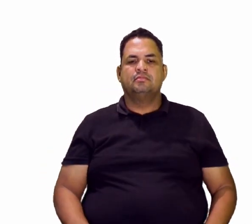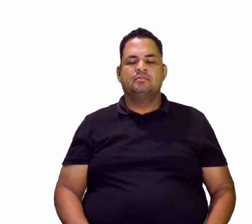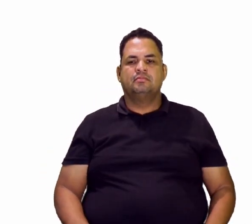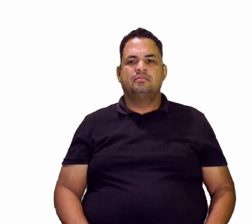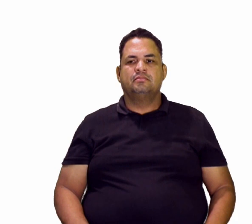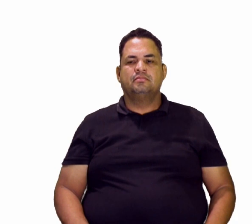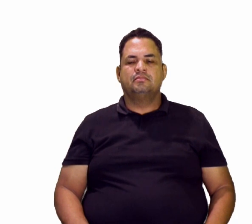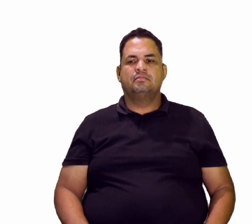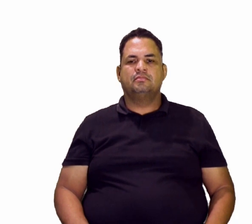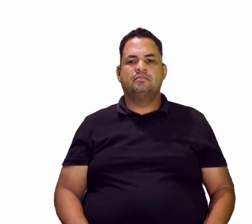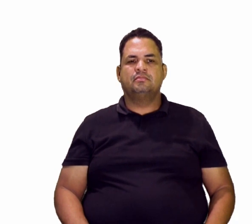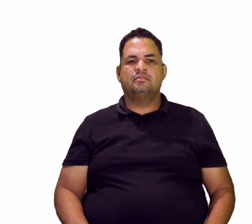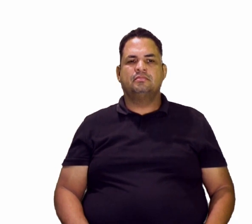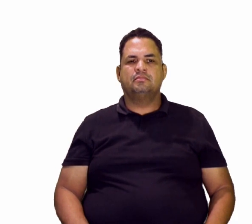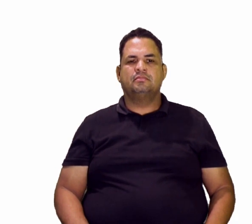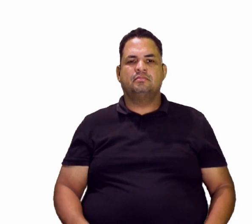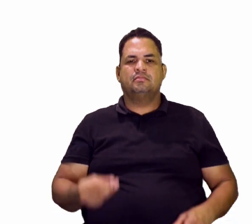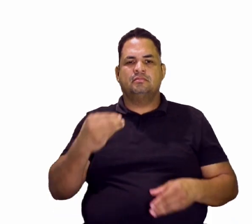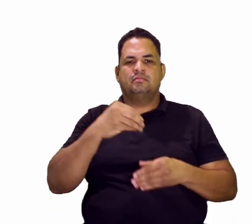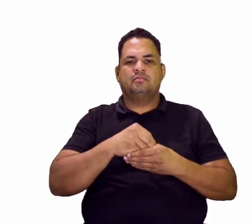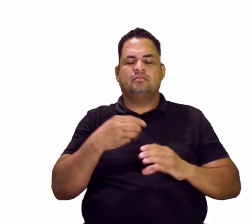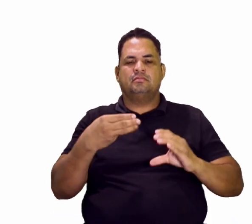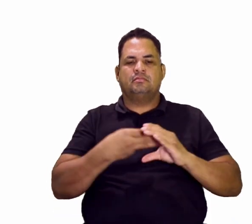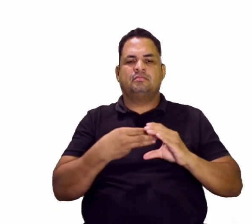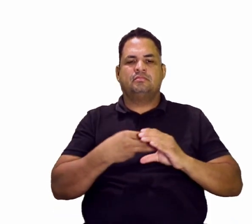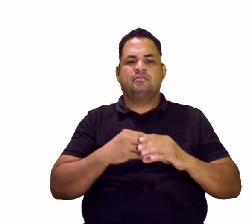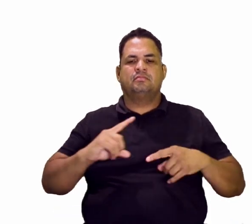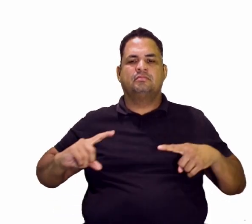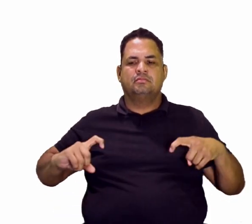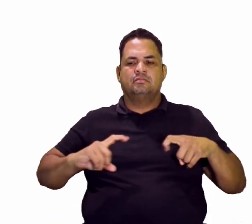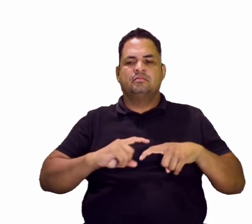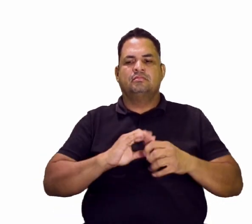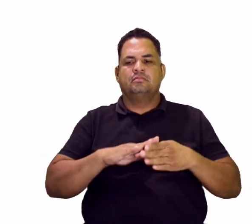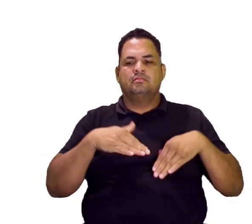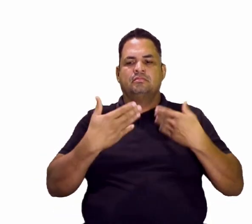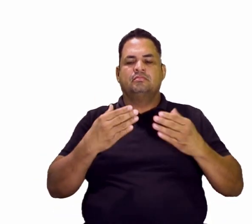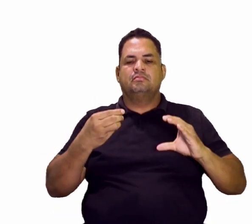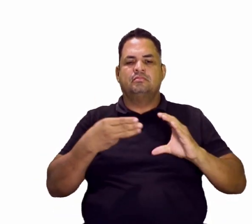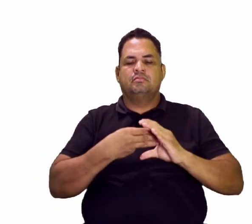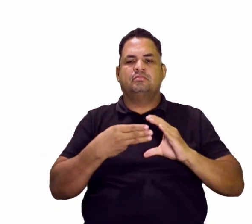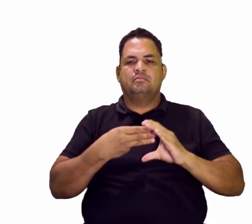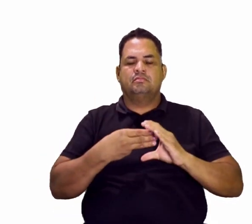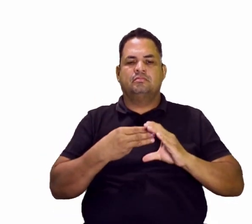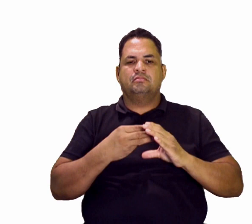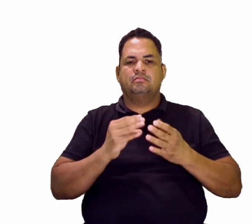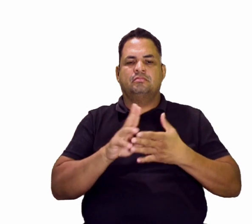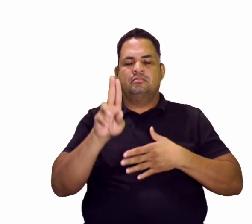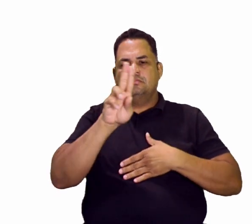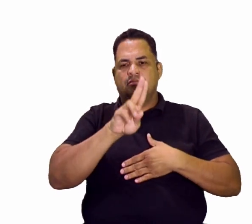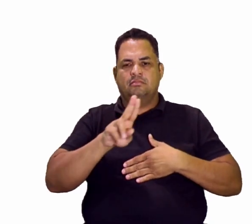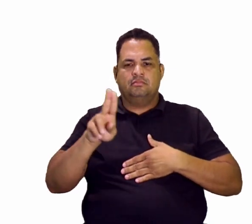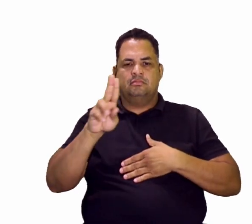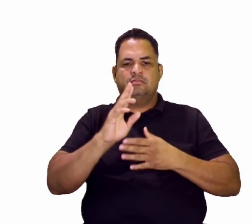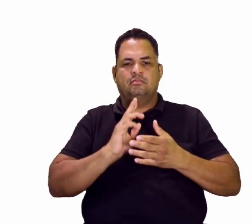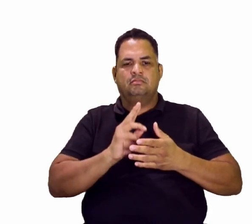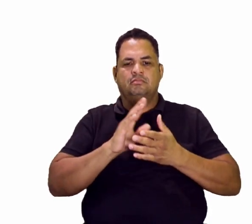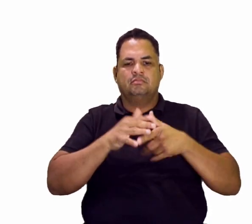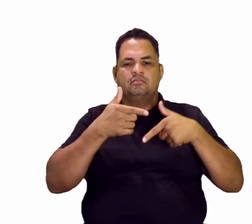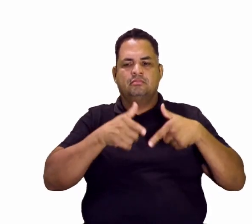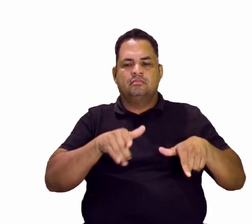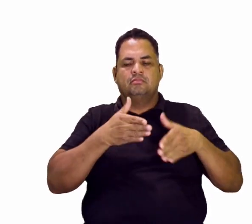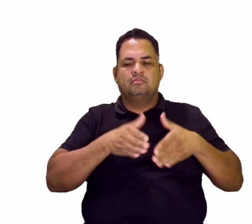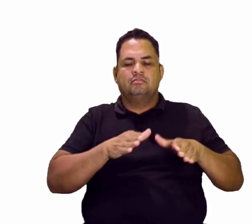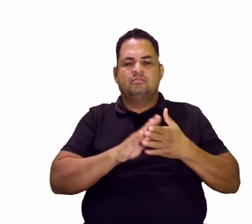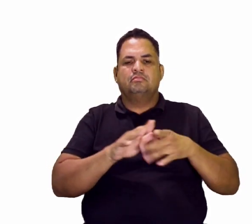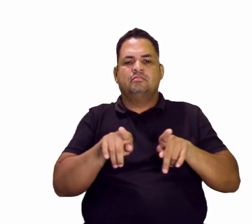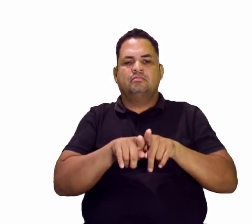material genético, tá? Dentro da célula bacteriana. E aí, quando essa célula bacteriana utiliza seu processo de reprodução,